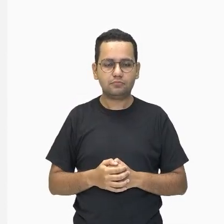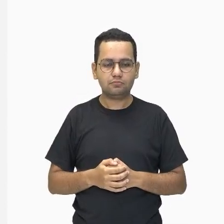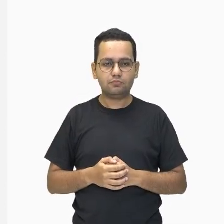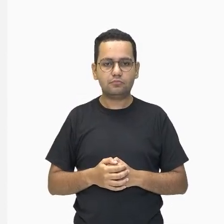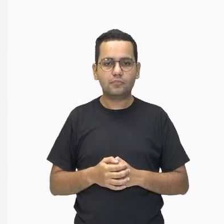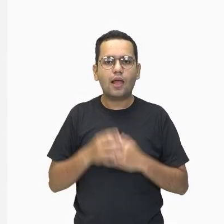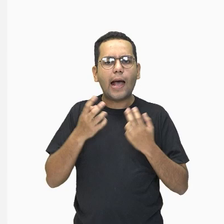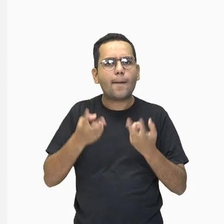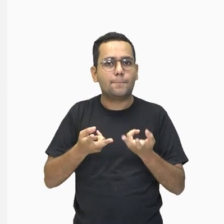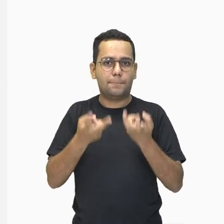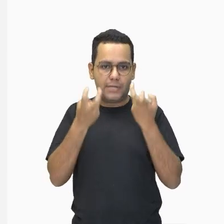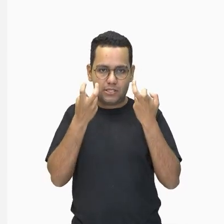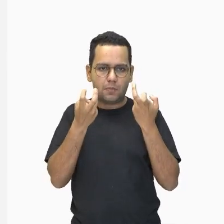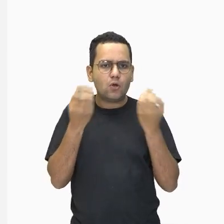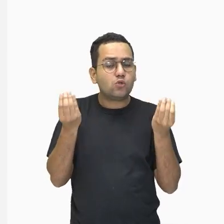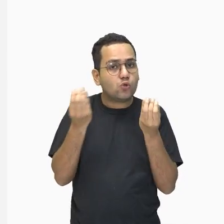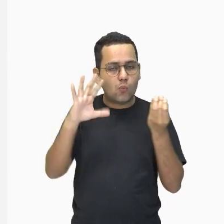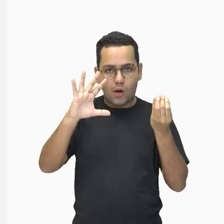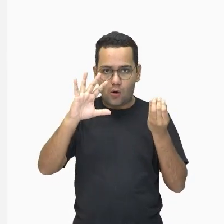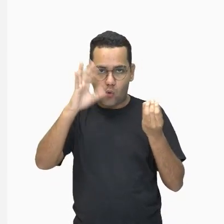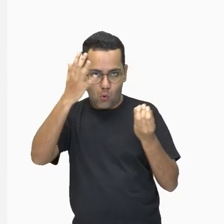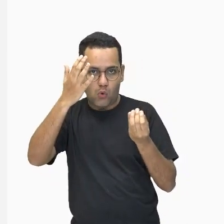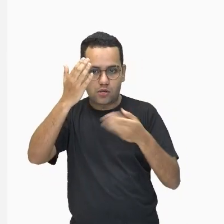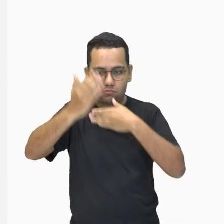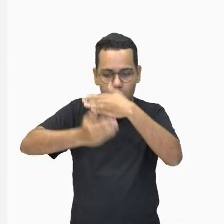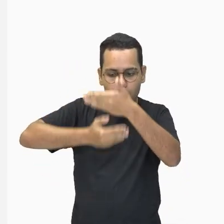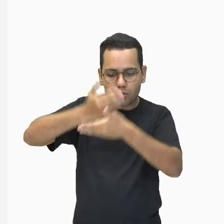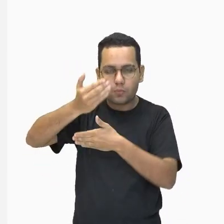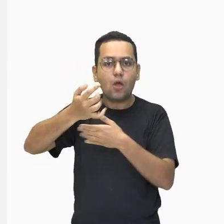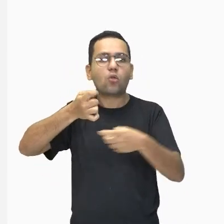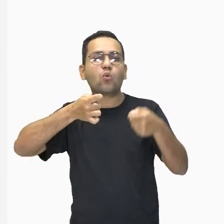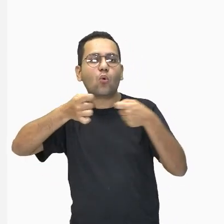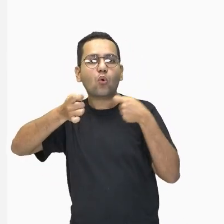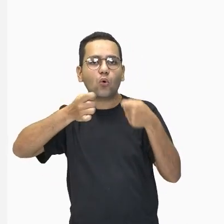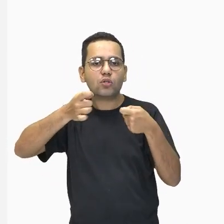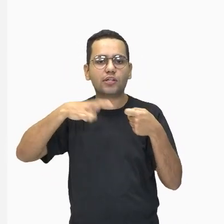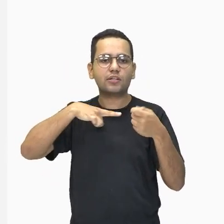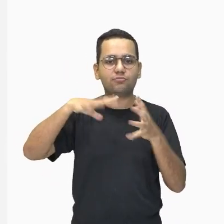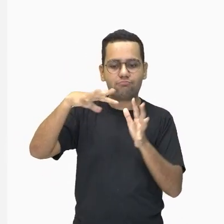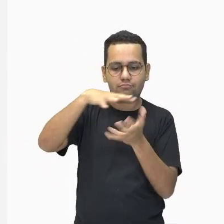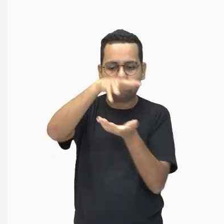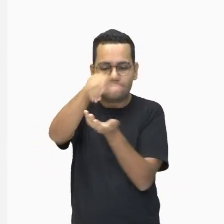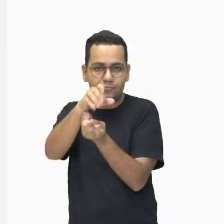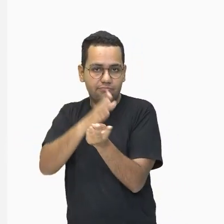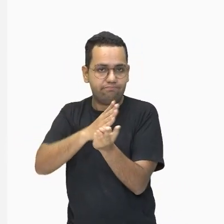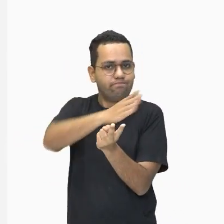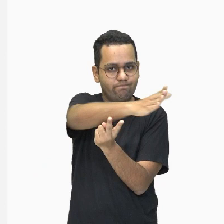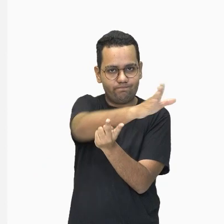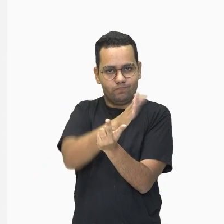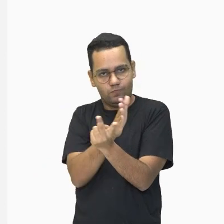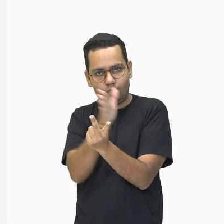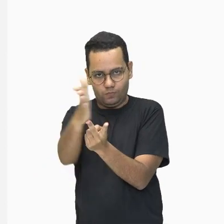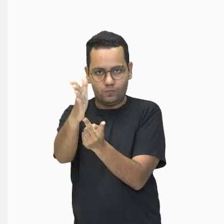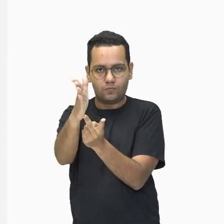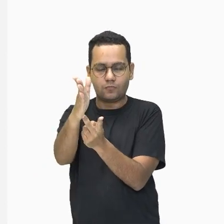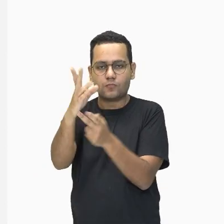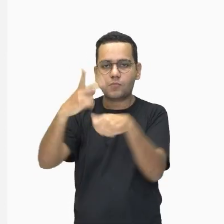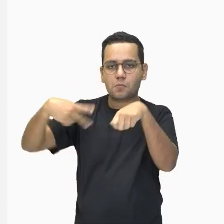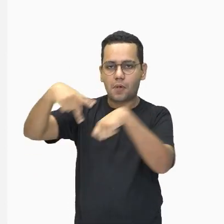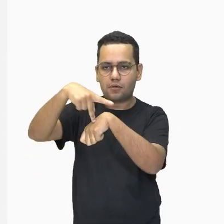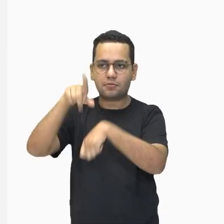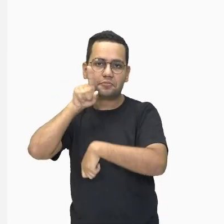reconhecer previamente o desenvolvimento de uma ordem bipolar protagonizada por Estados Unidos e